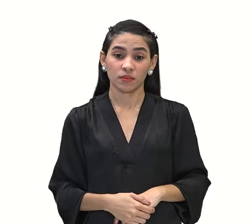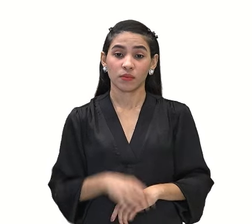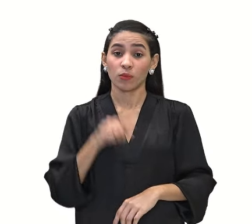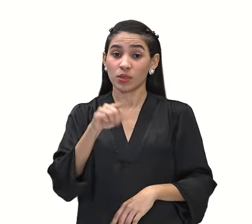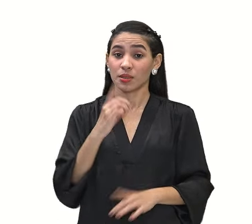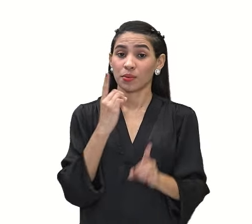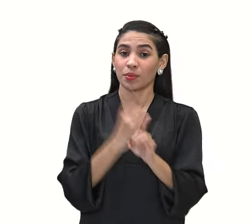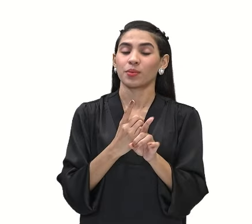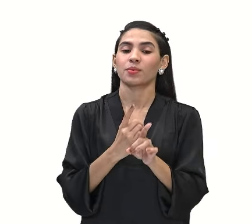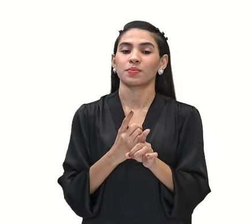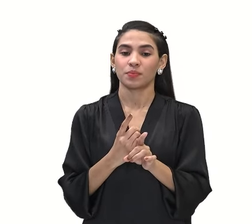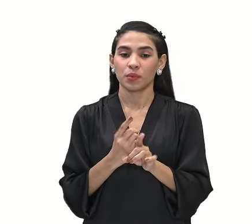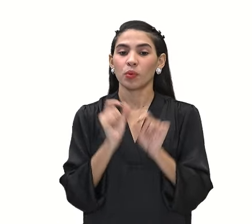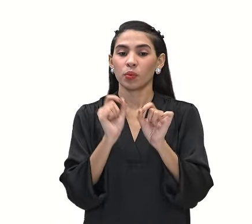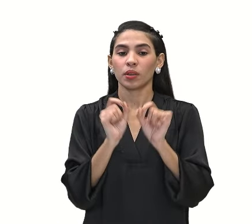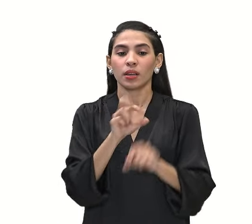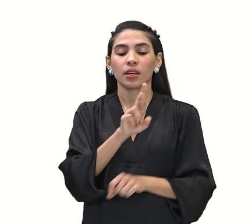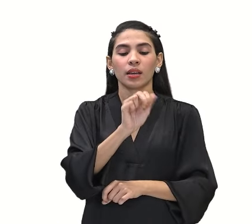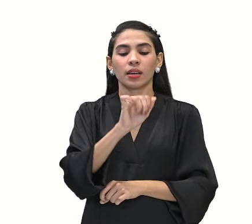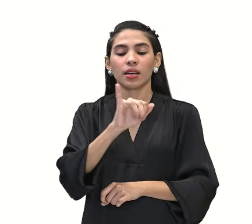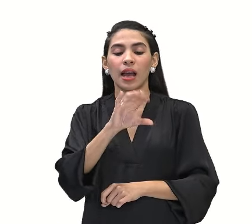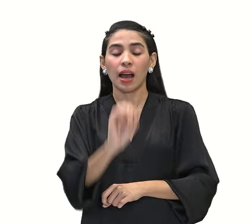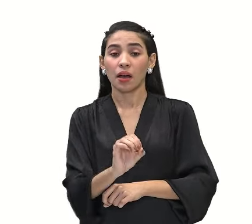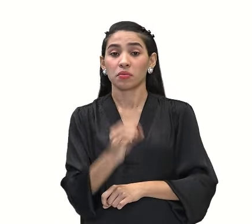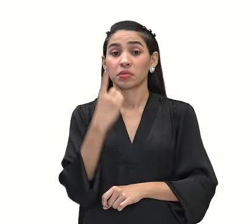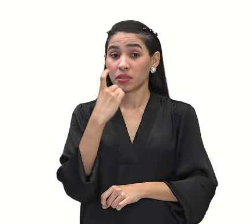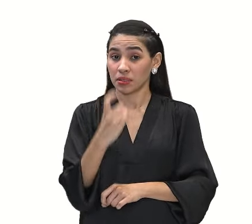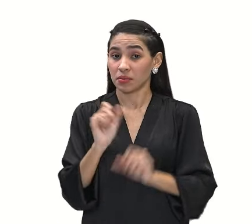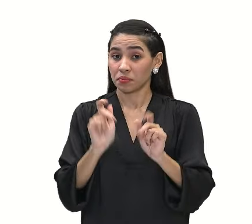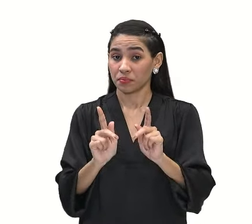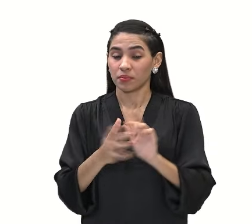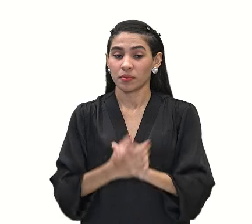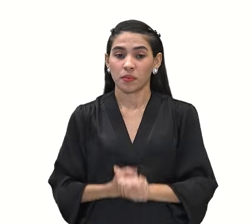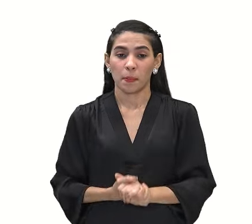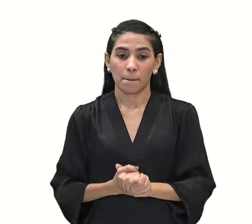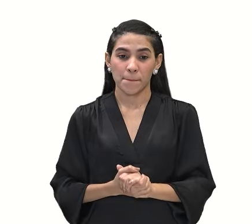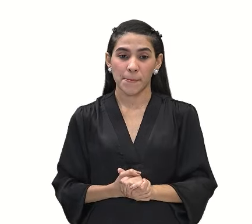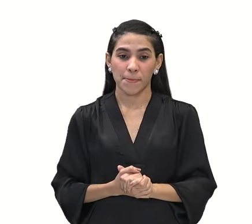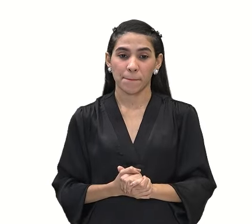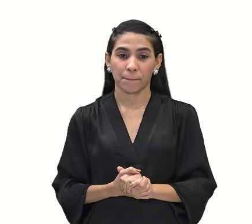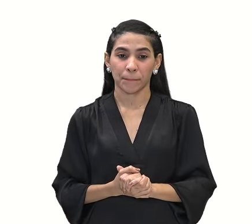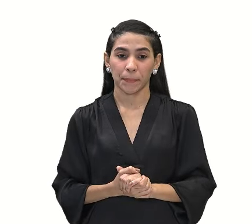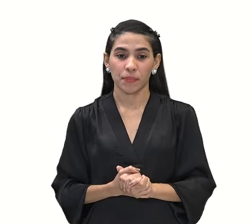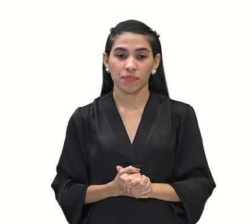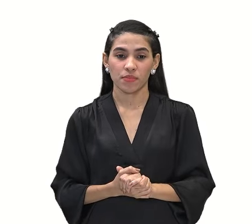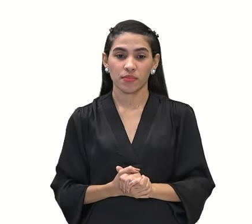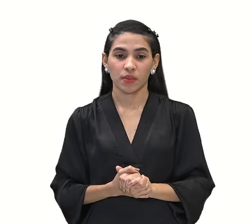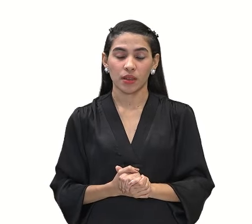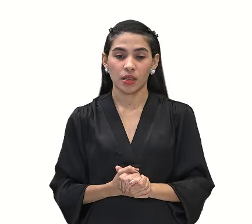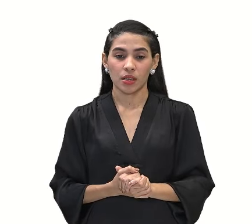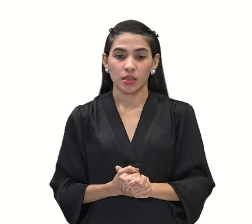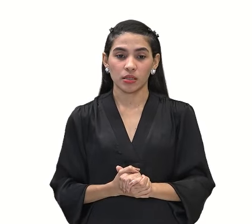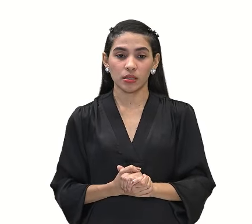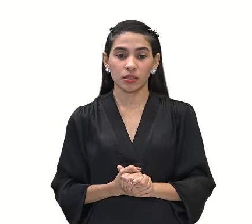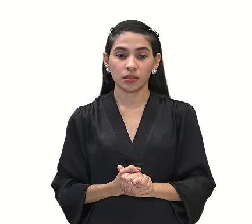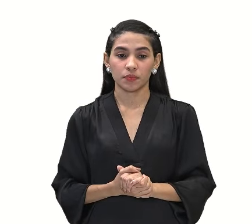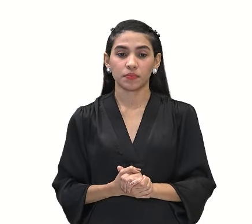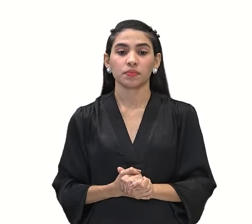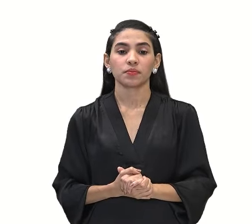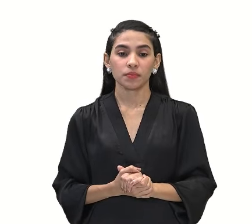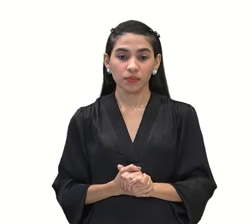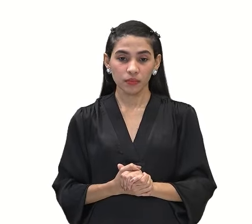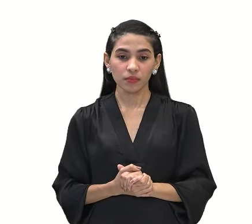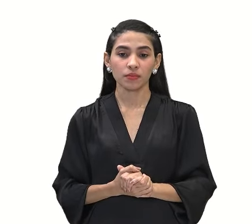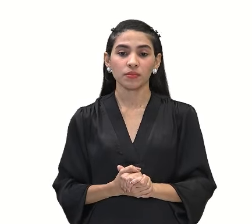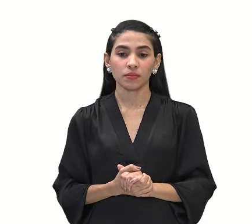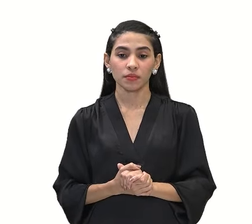pedacinho aqui ó Isso me interessa por quê Porque aí olha só o nesse nosso